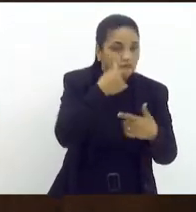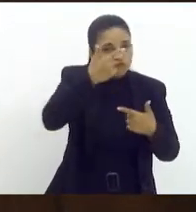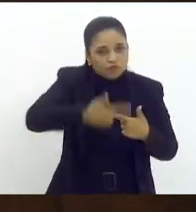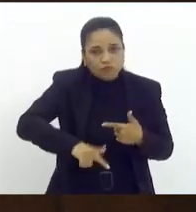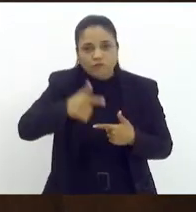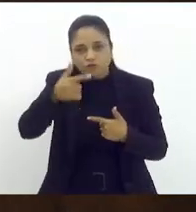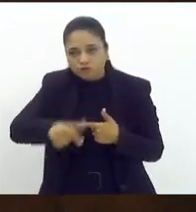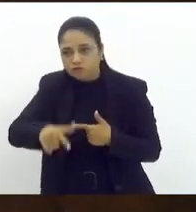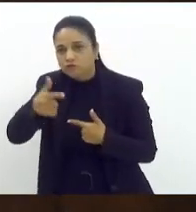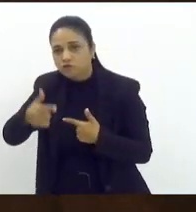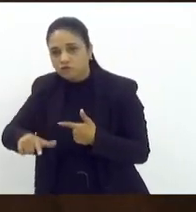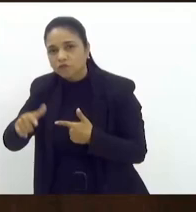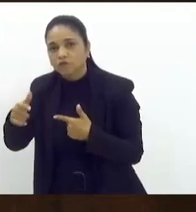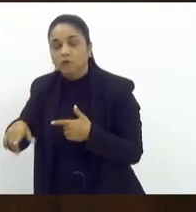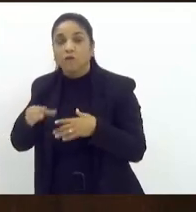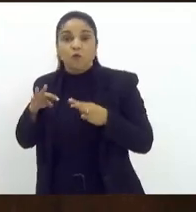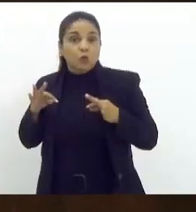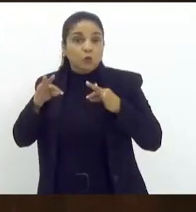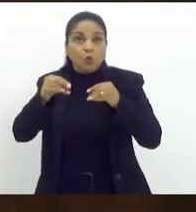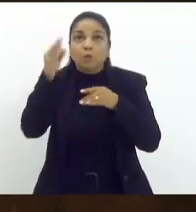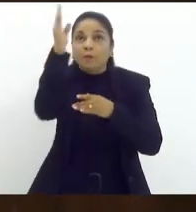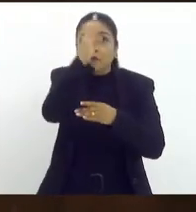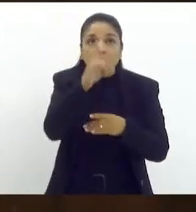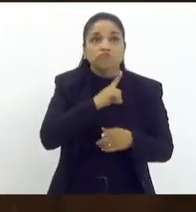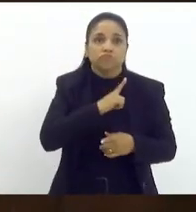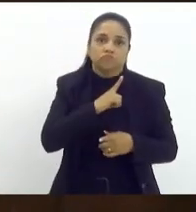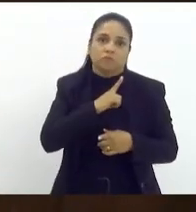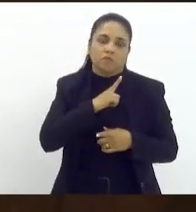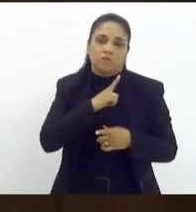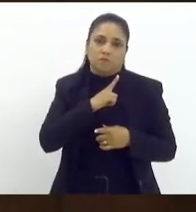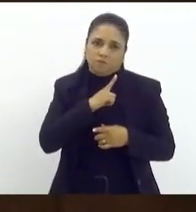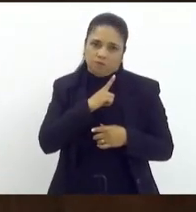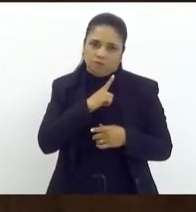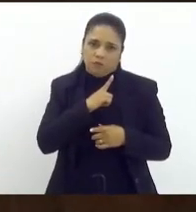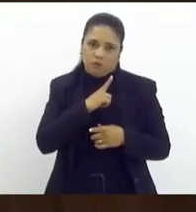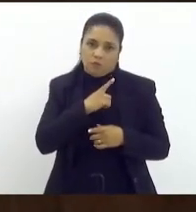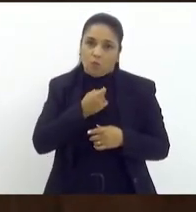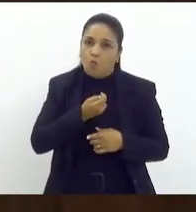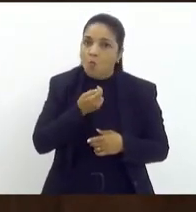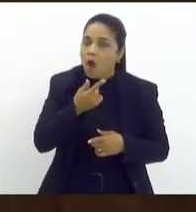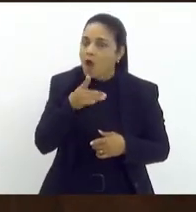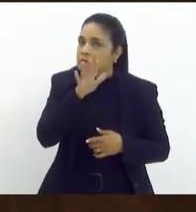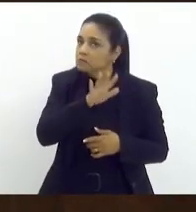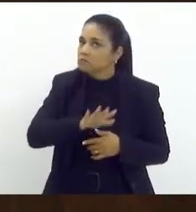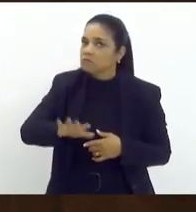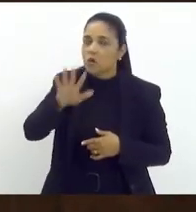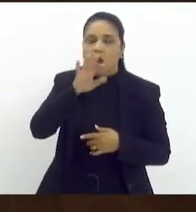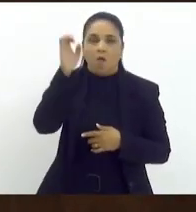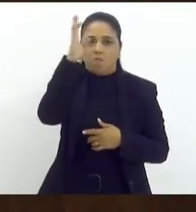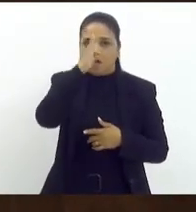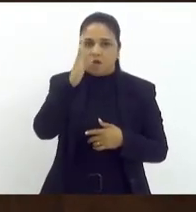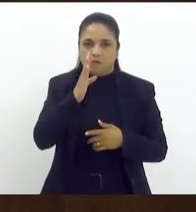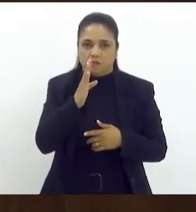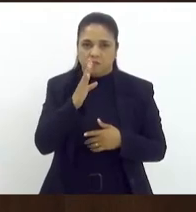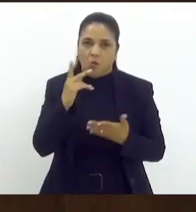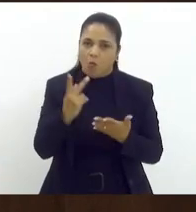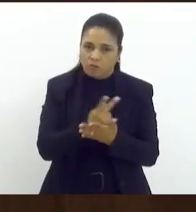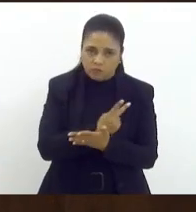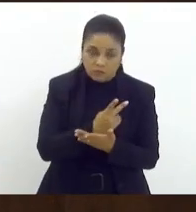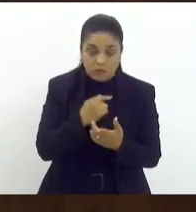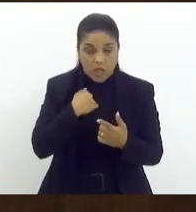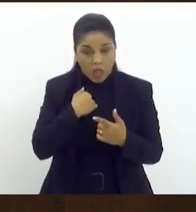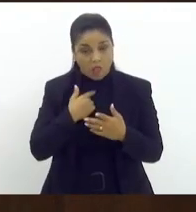processo é o processo quase todo o Brasil em quase todo o Brasil então a gente daqui eu na minha época